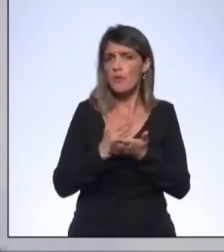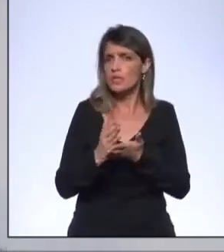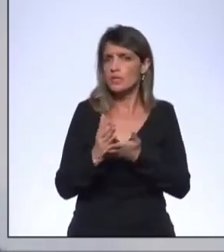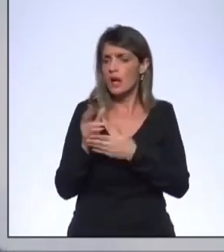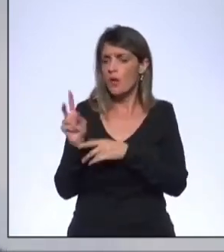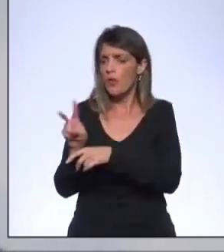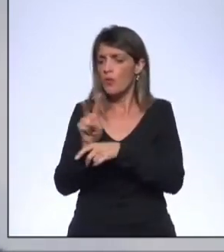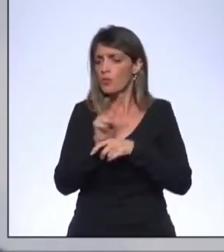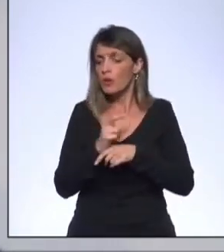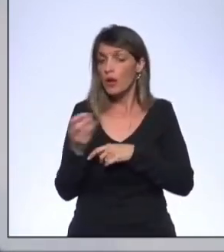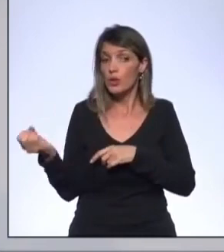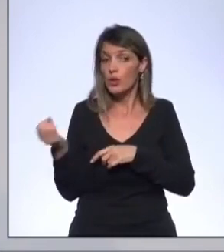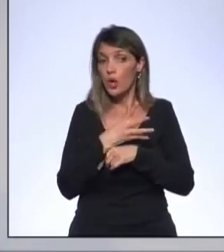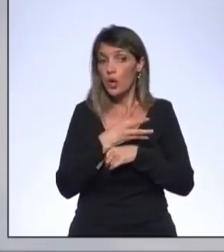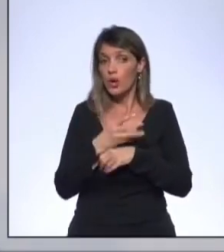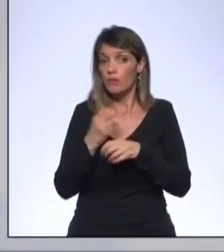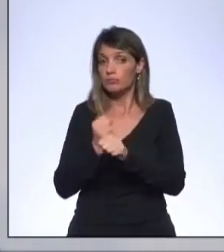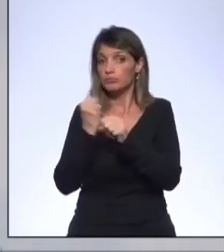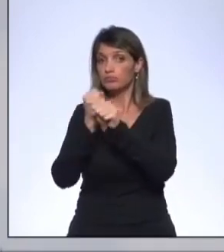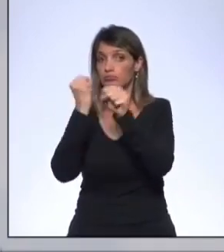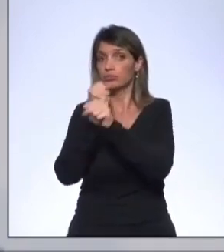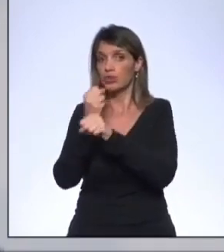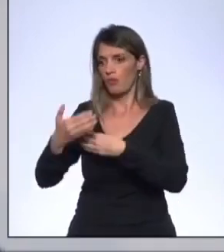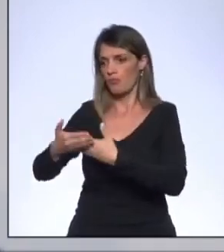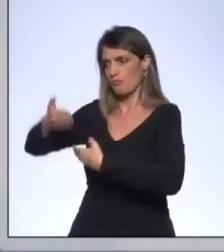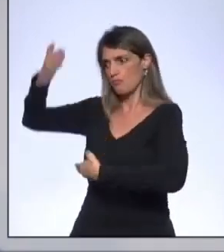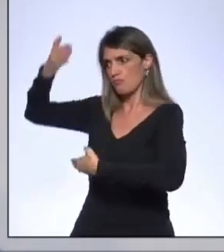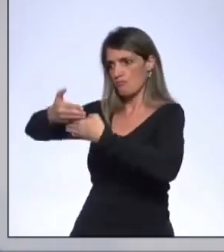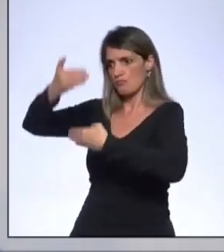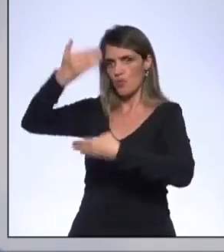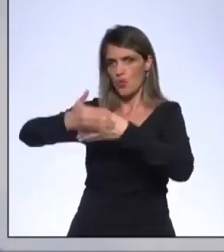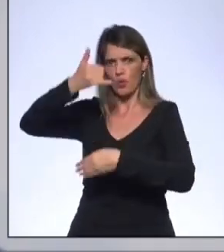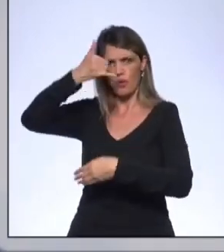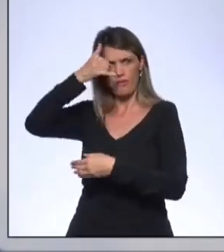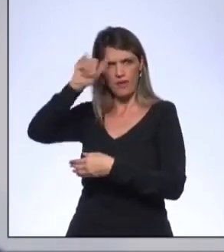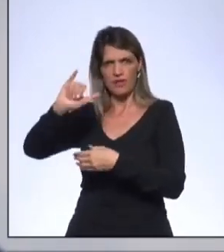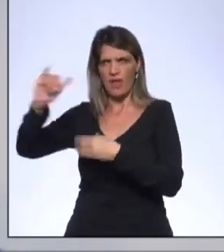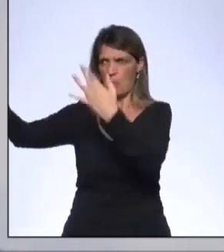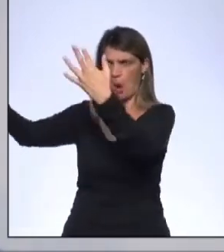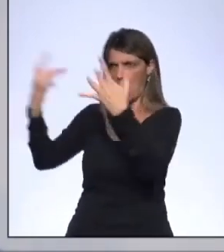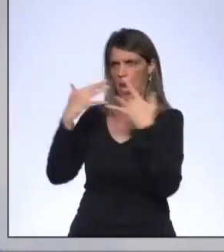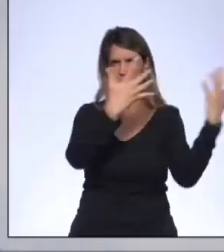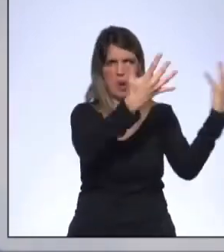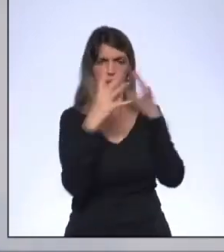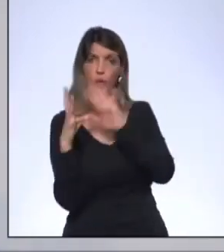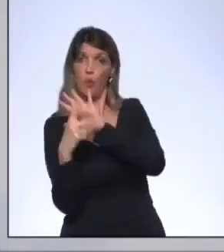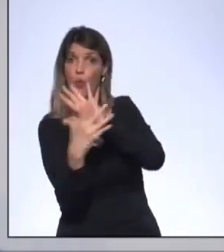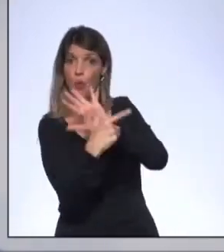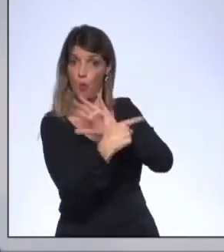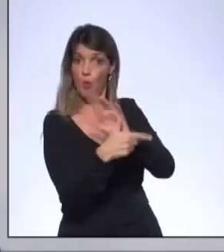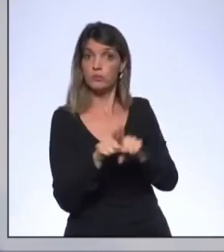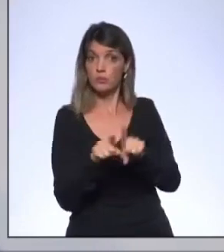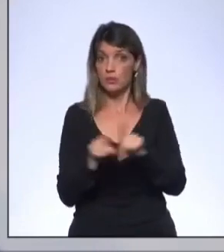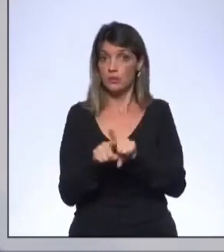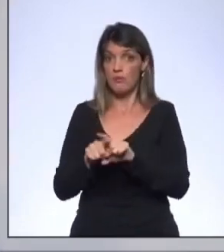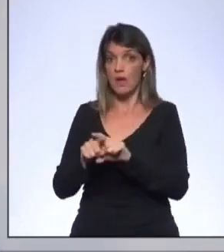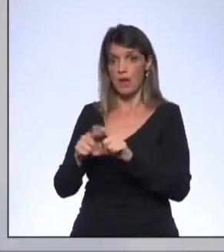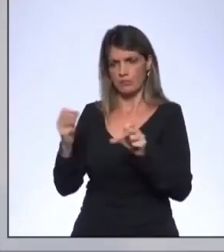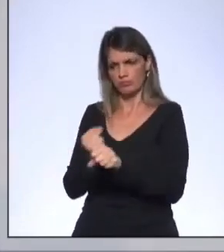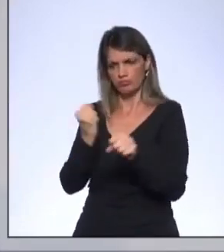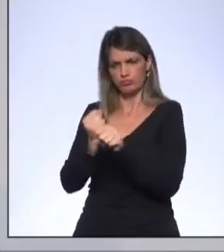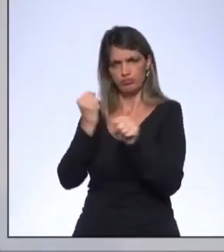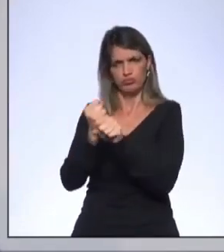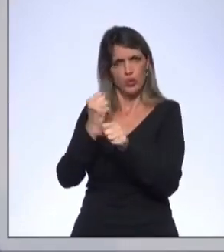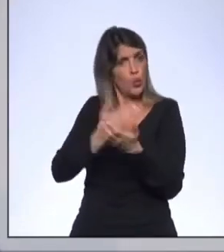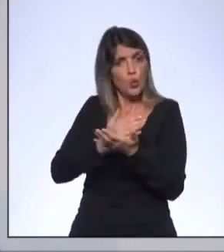essas novas construções com muros, né? Para evitar invasões, roubos e outras coisas. E essas construções que